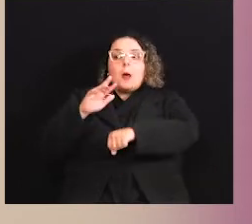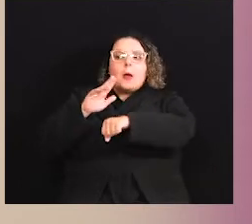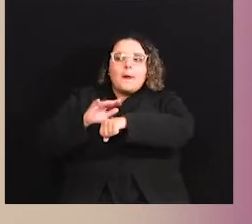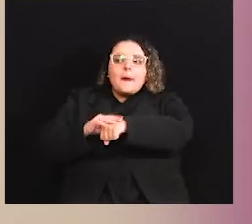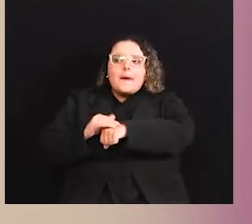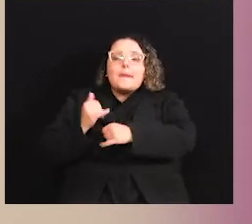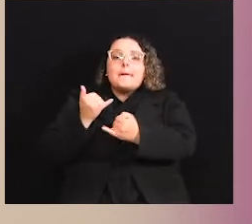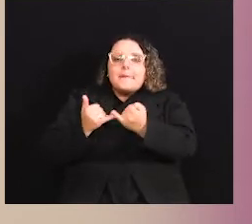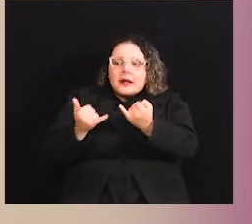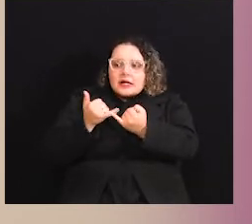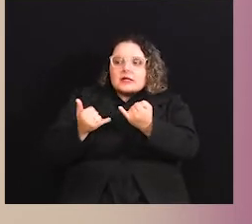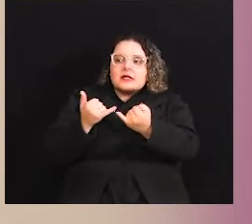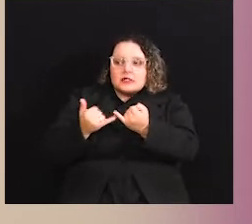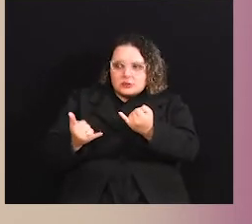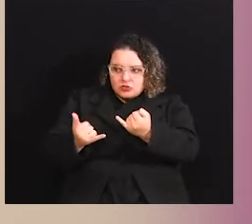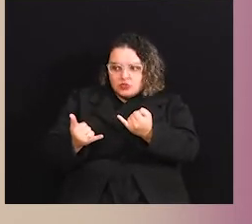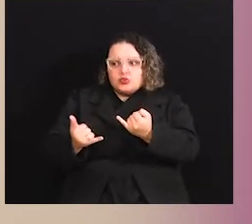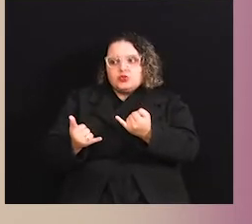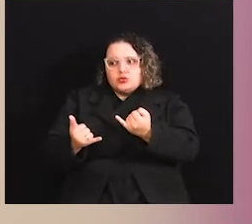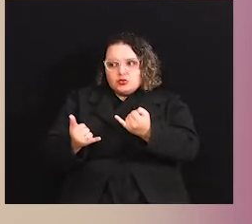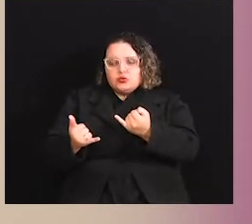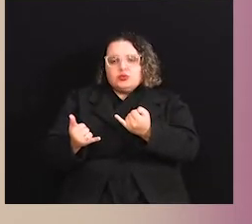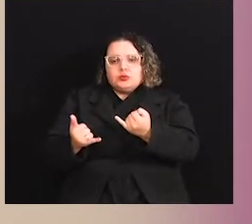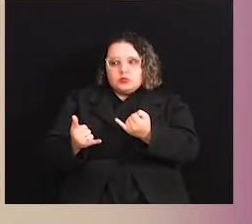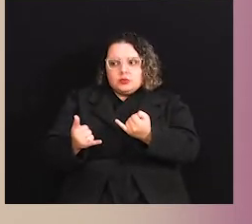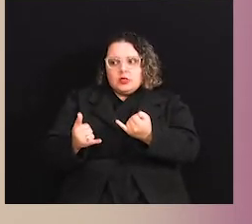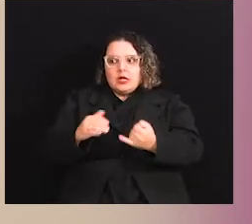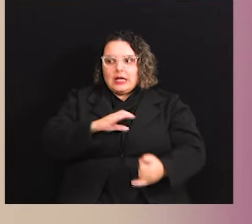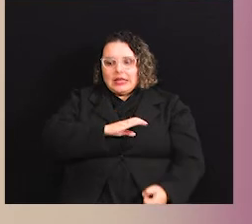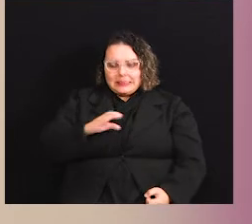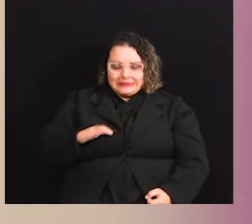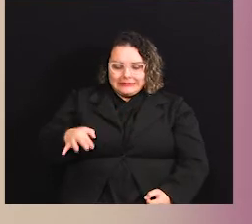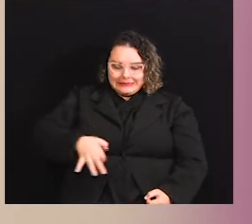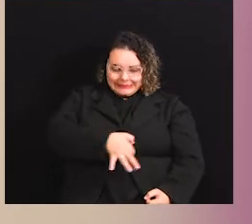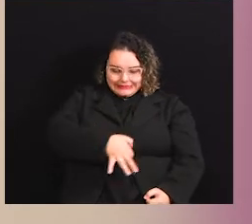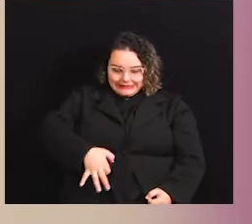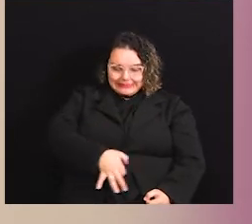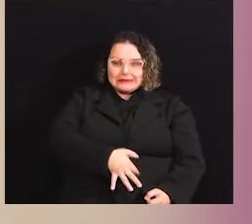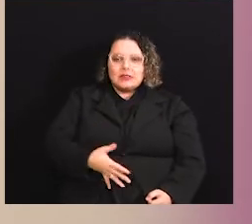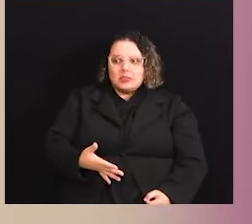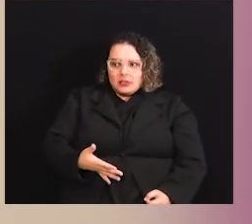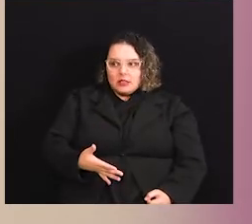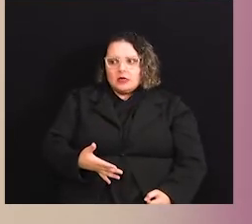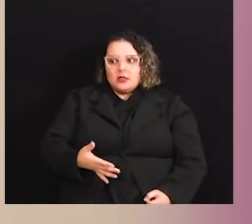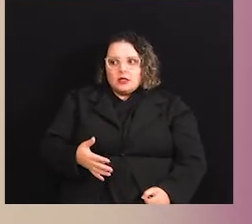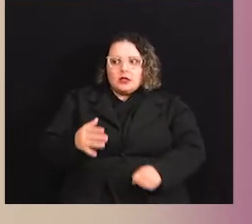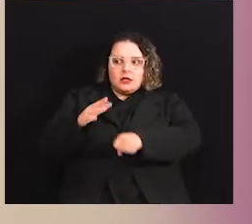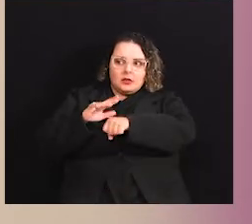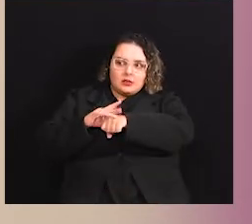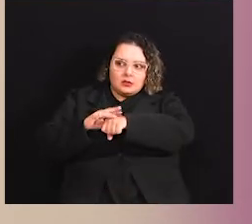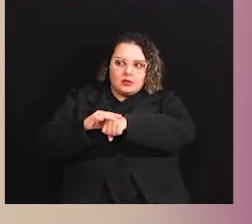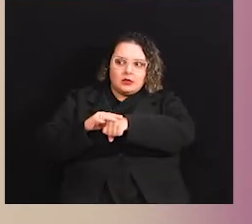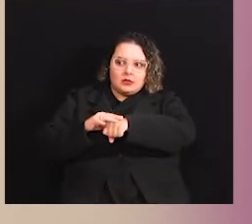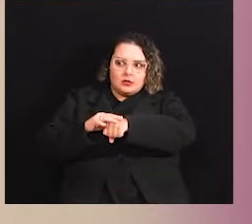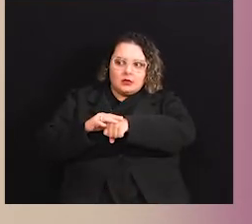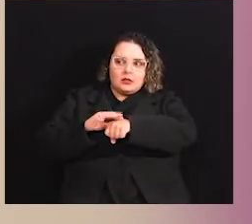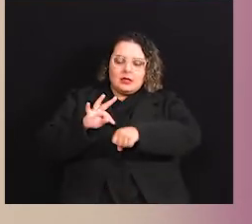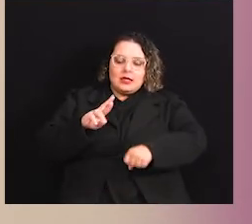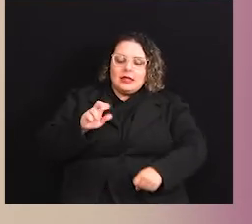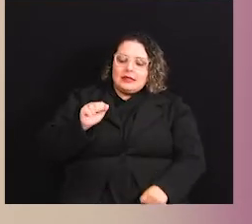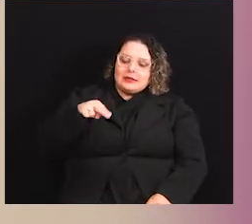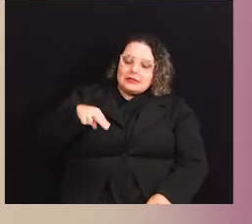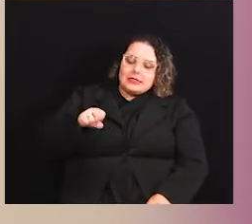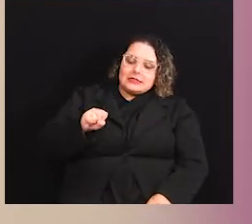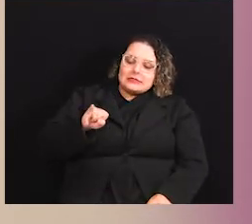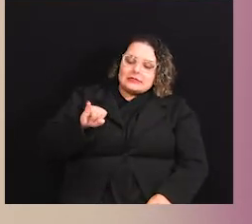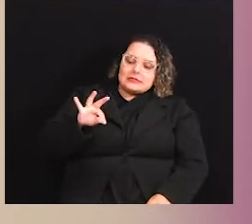intolerâncias parciais relacionadas a condições clínicas intestinais, que são as intolerâncias à lactose transitórias,